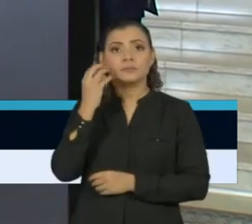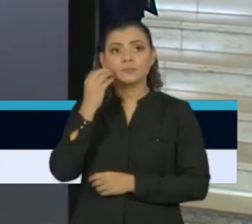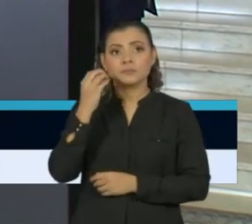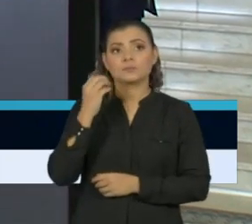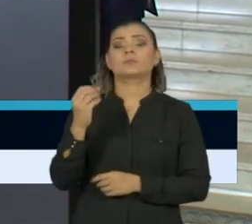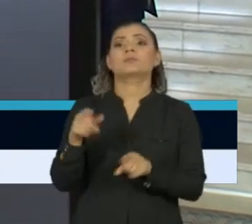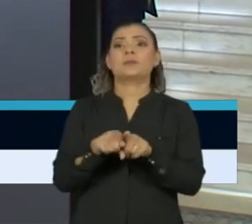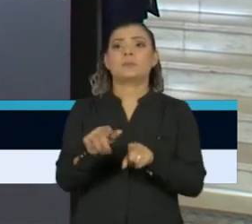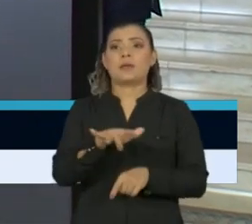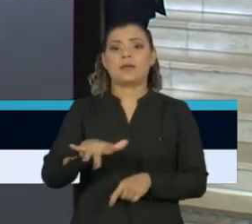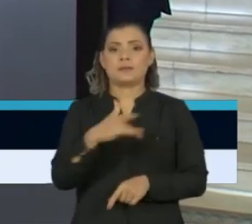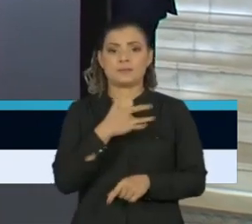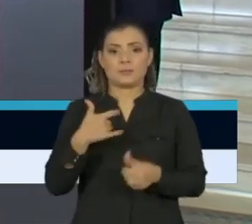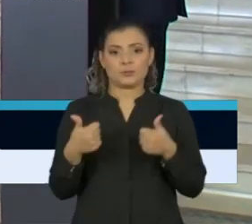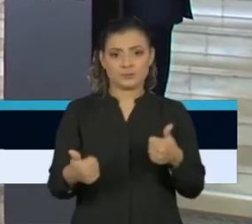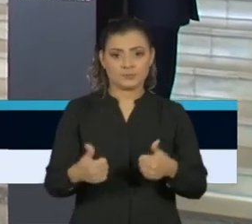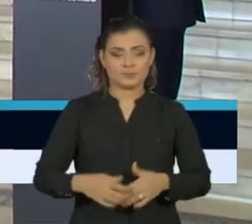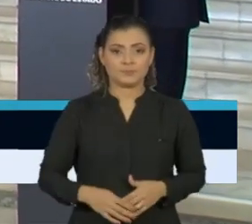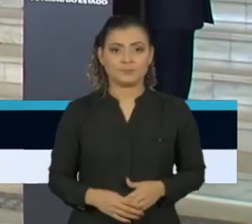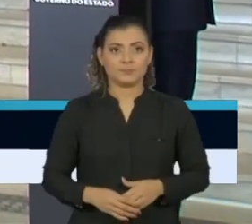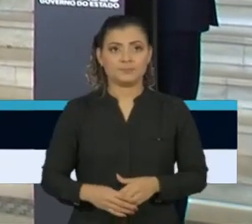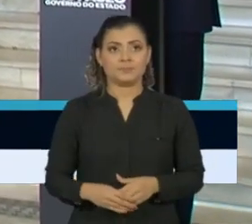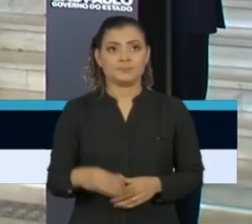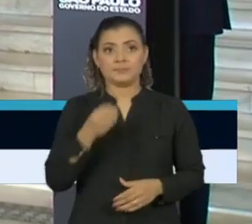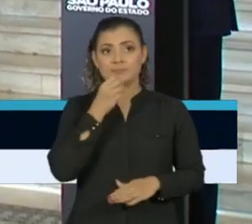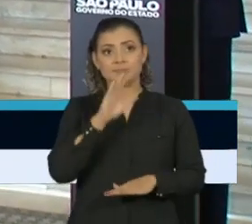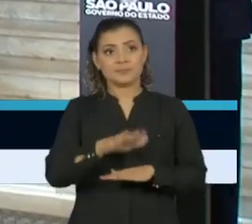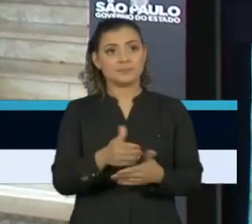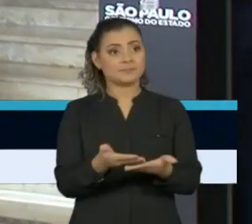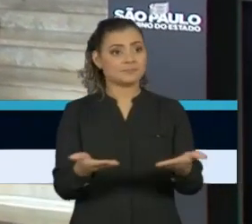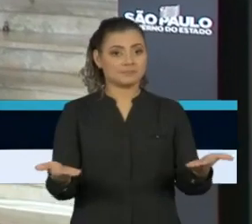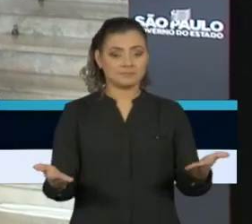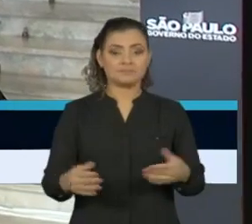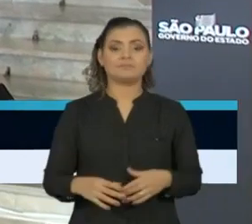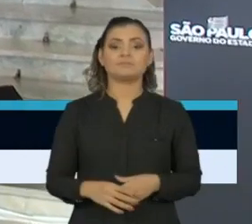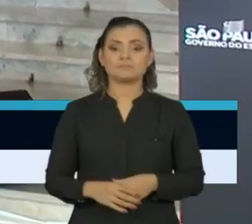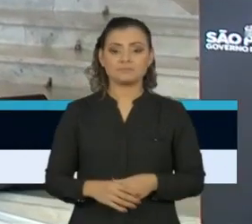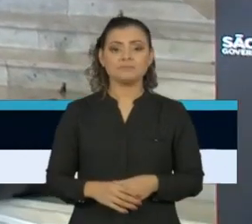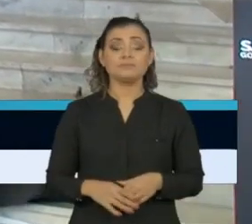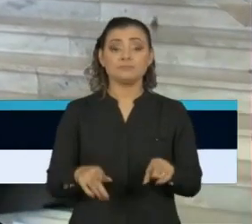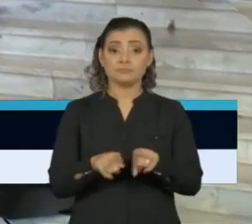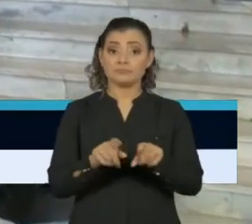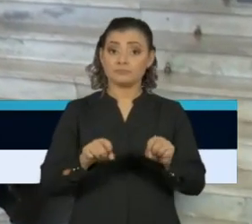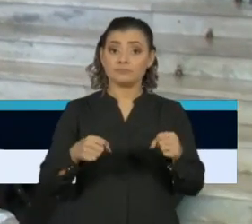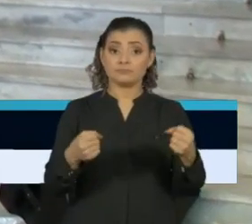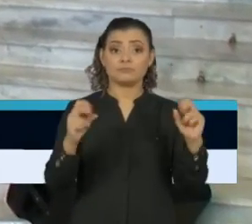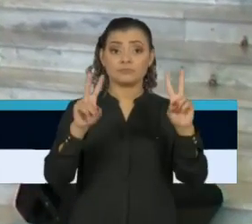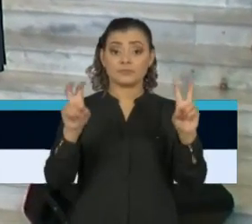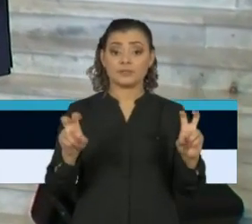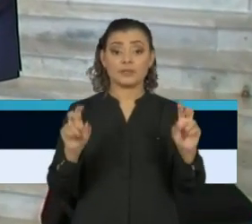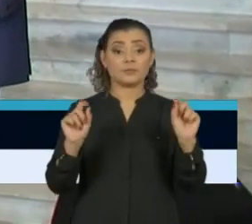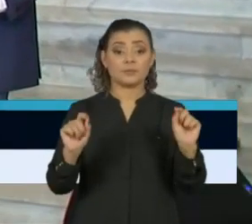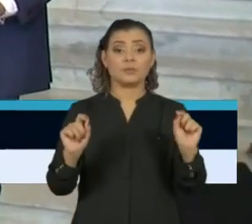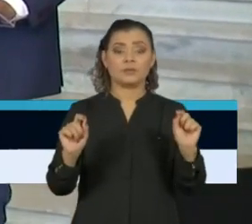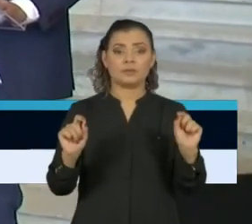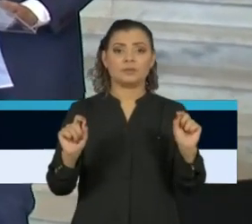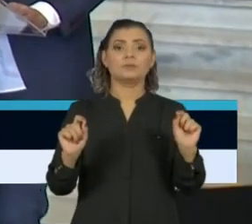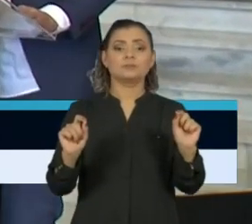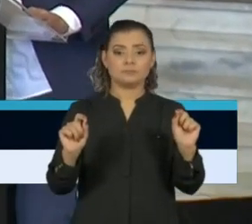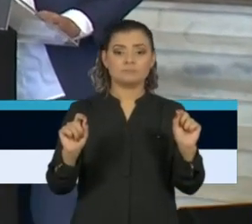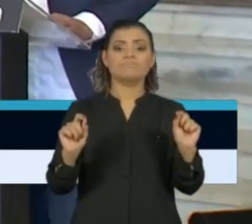e à saúde. Célia. Pois não, boa tarde a todos. Só reforçando o tema que aqui nos referimos